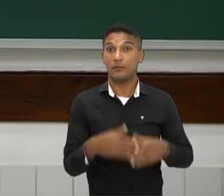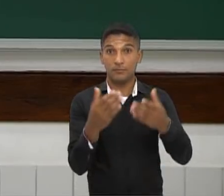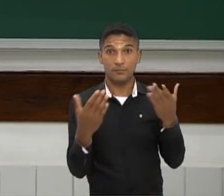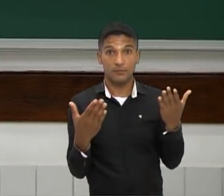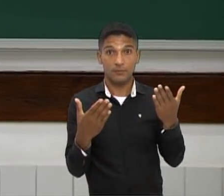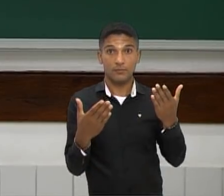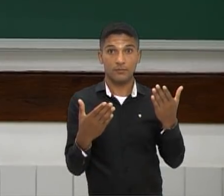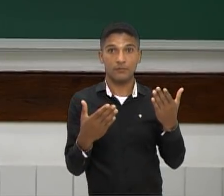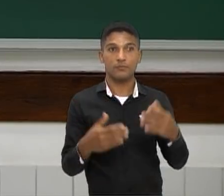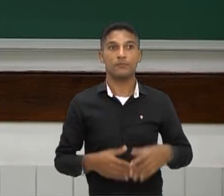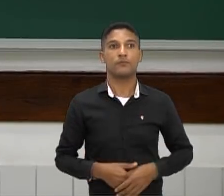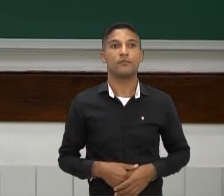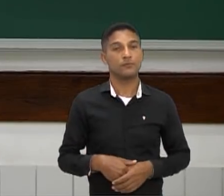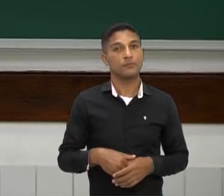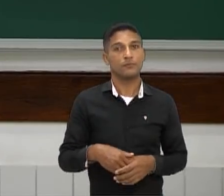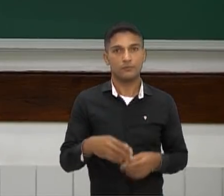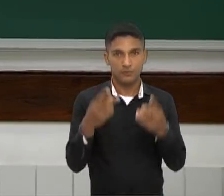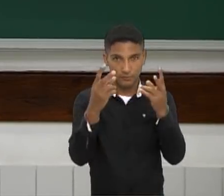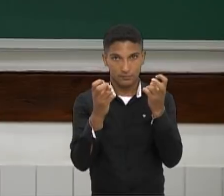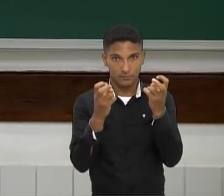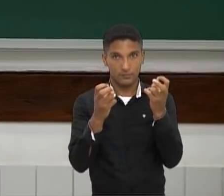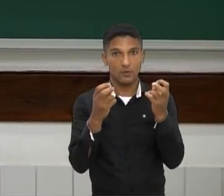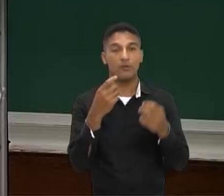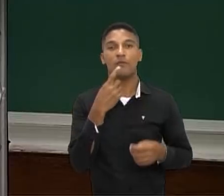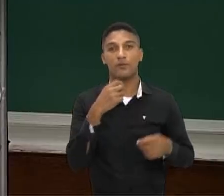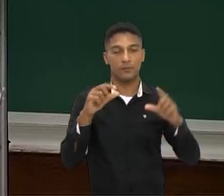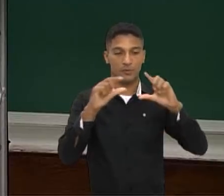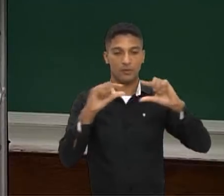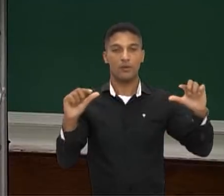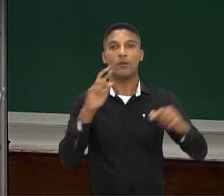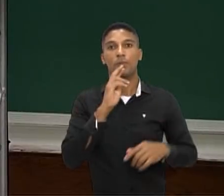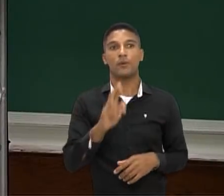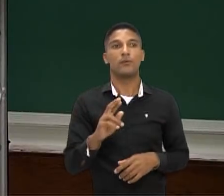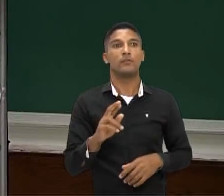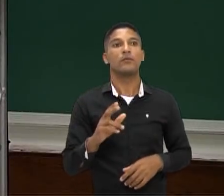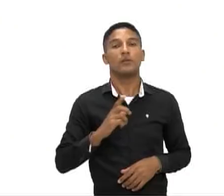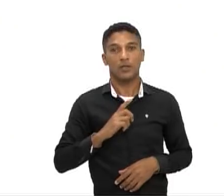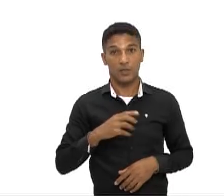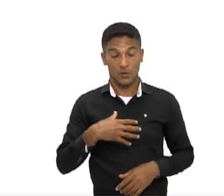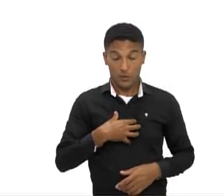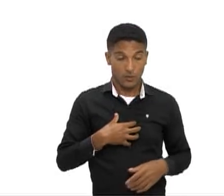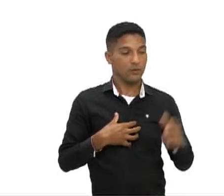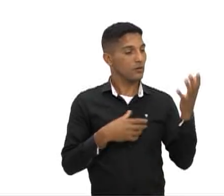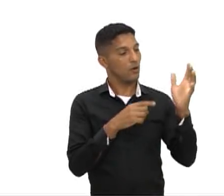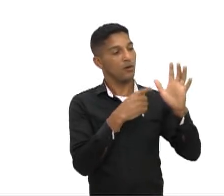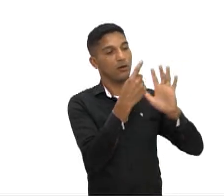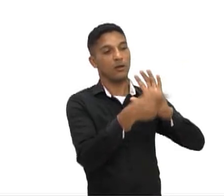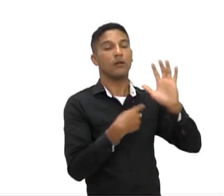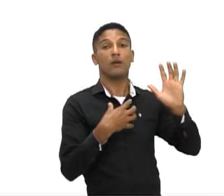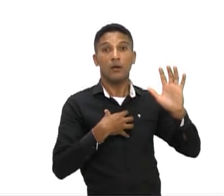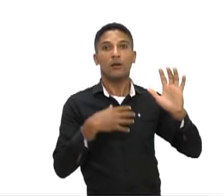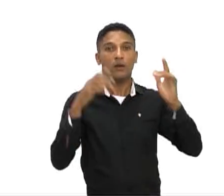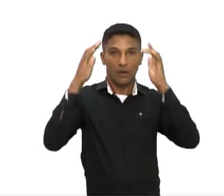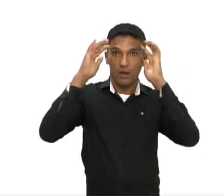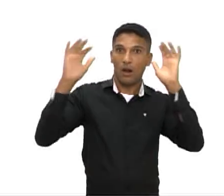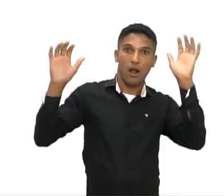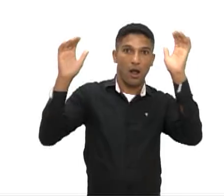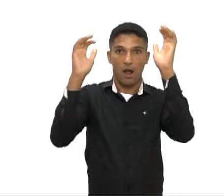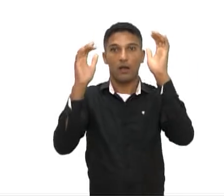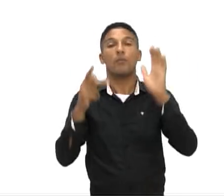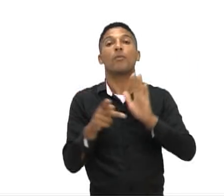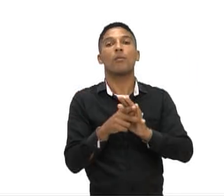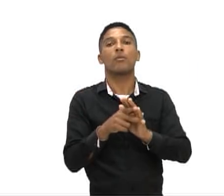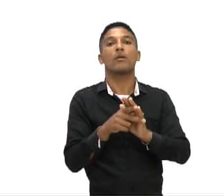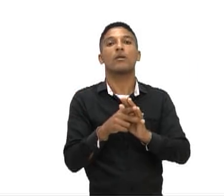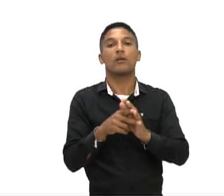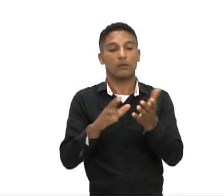Então, pessoal, olha lá, quem conseguiu perceber que agora a gente tem o efeito da sinestesia que desencadeia a sensação do tato,